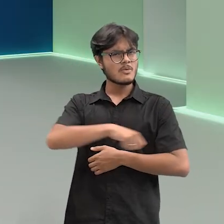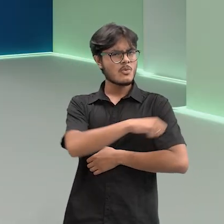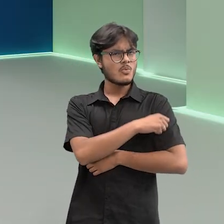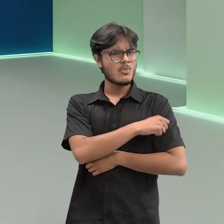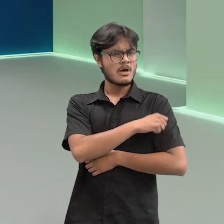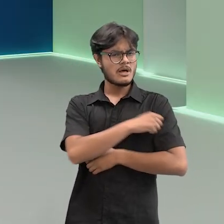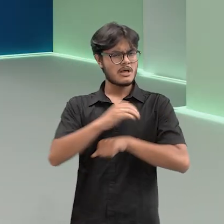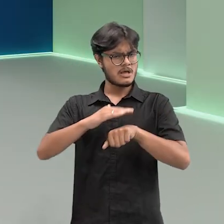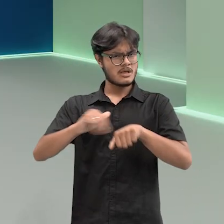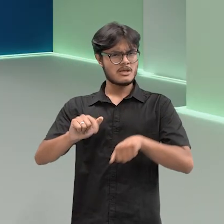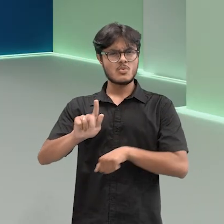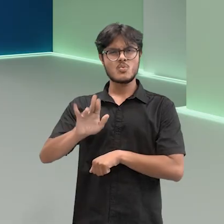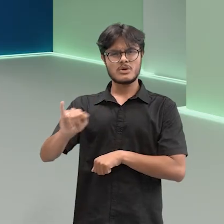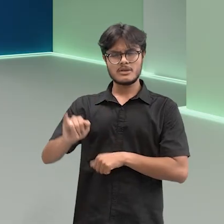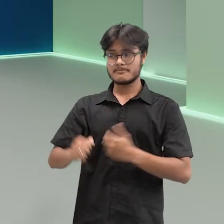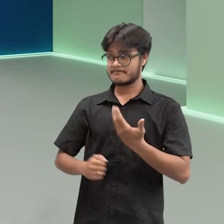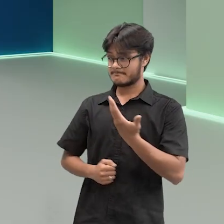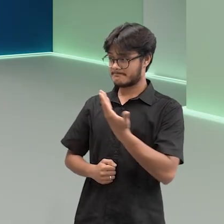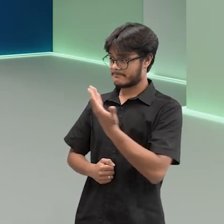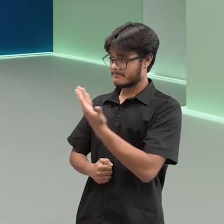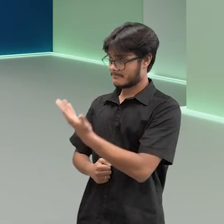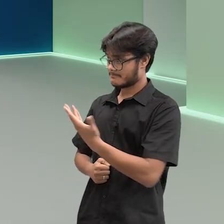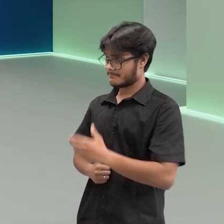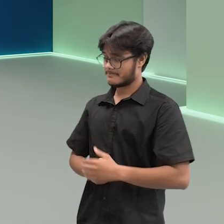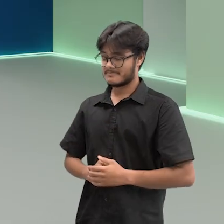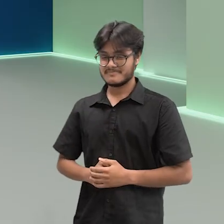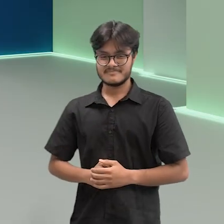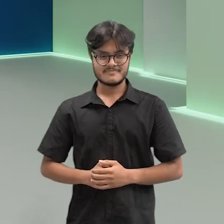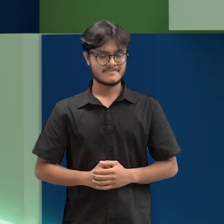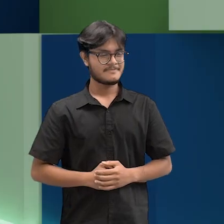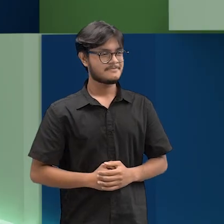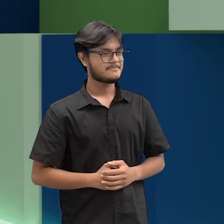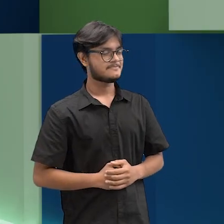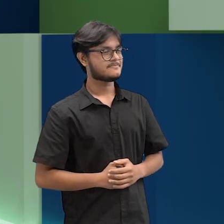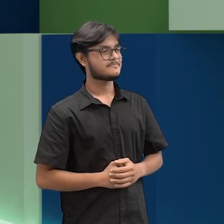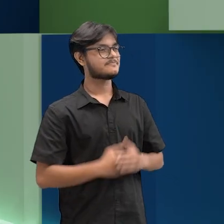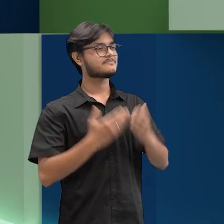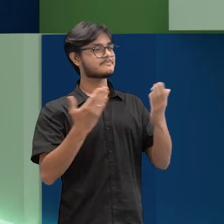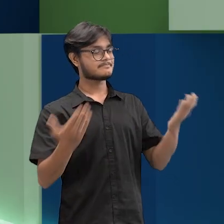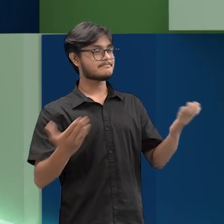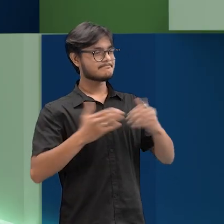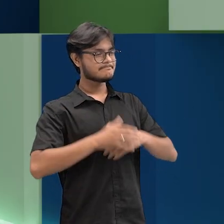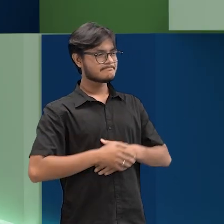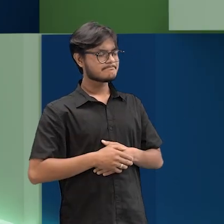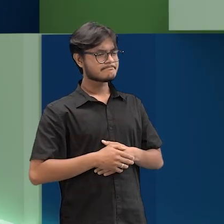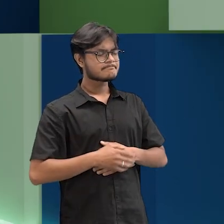chamou? Gui, meu parceiro Gui, manda aí, cara. Ei, Brabo,